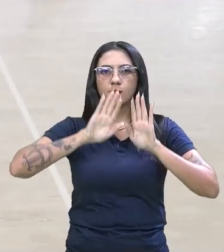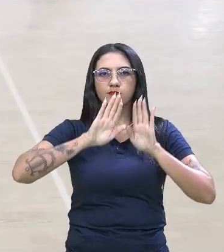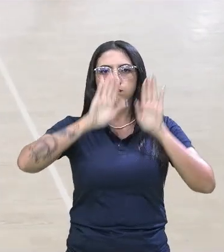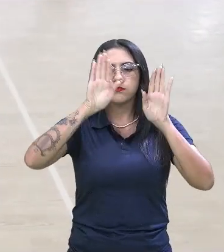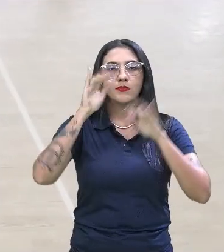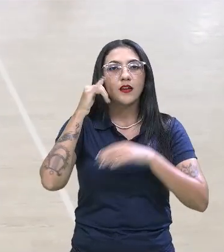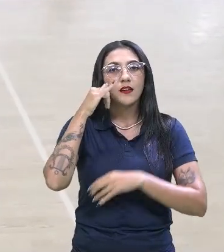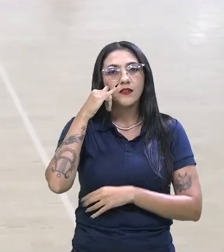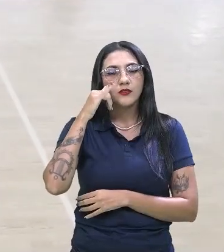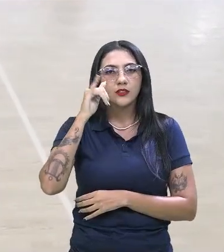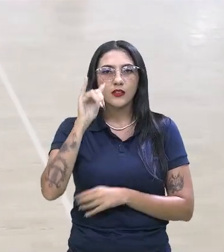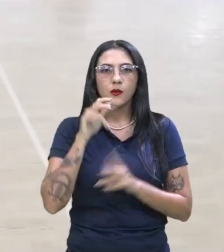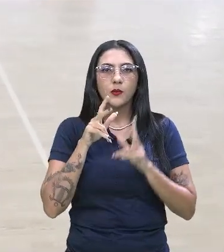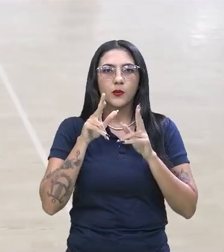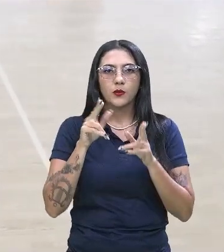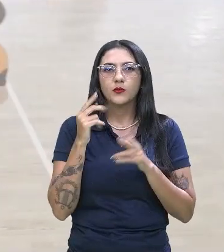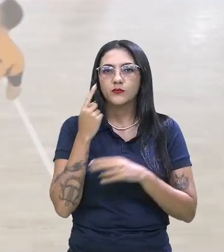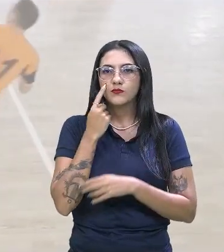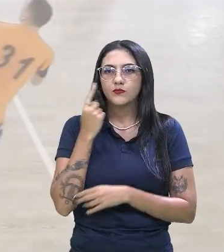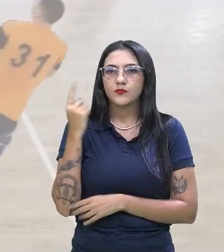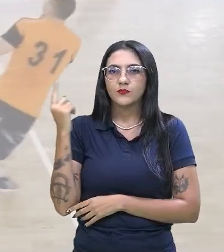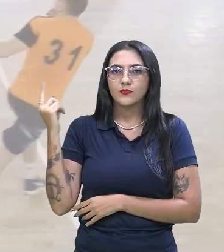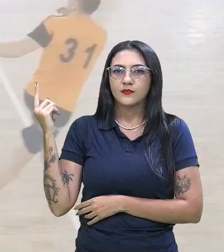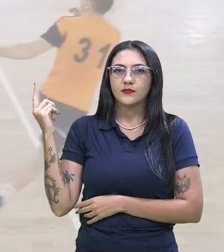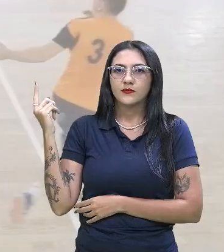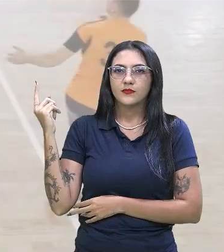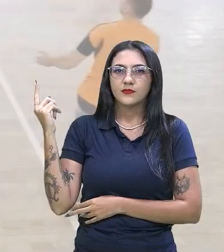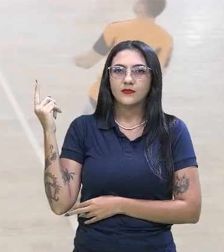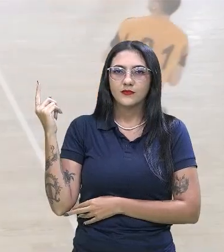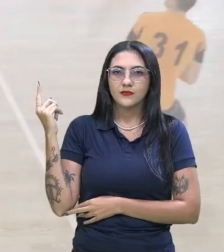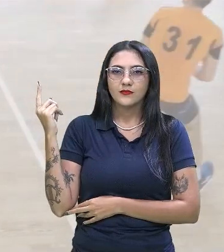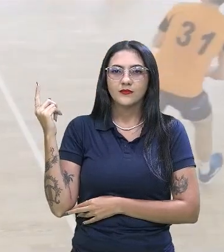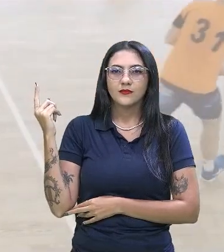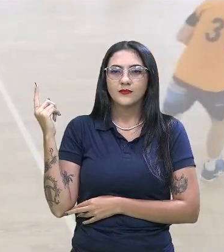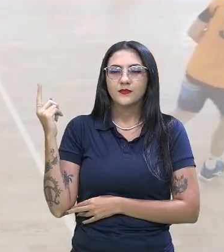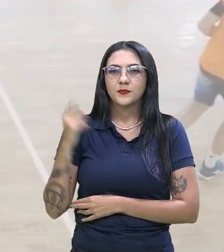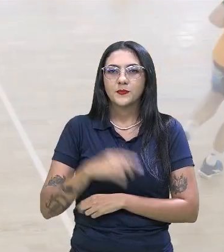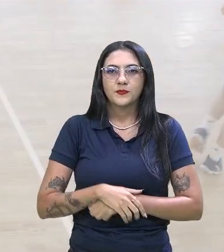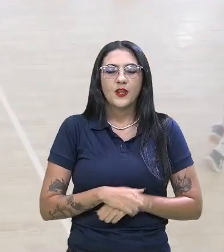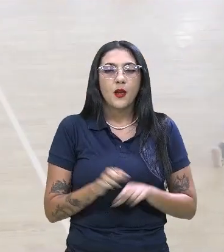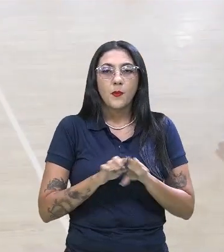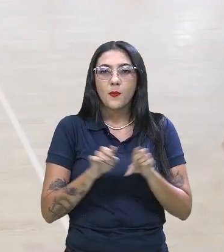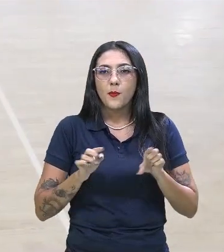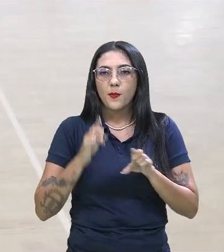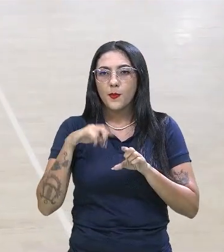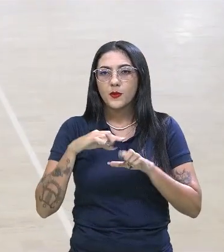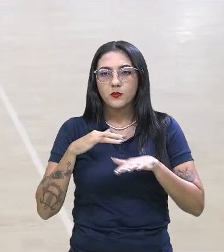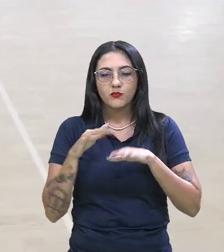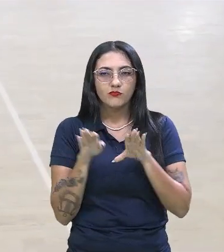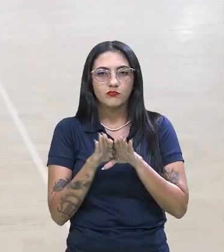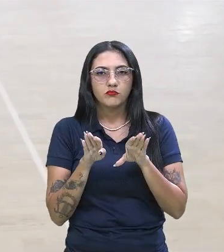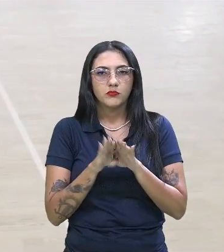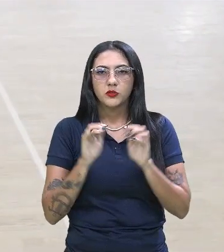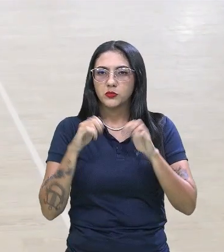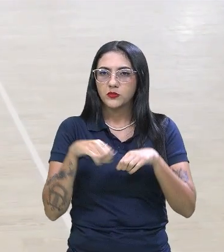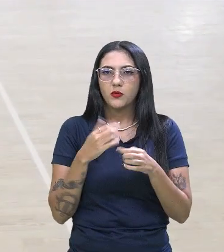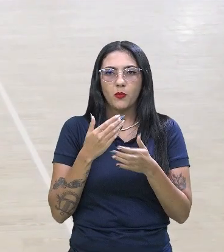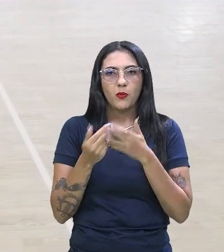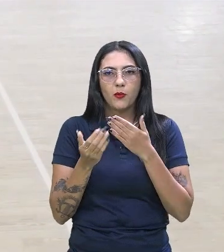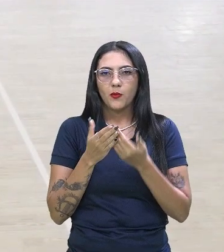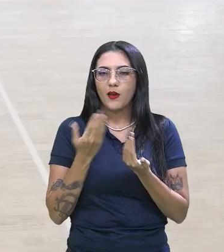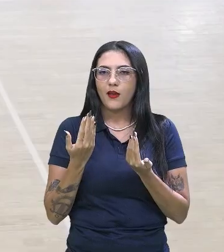técnica mais utilizada para fazer a defesa é a manchete, porém a defesa pode ser feita com qualquer parte do